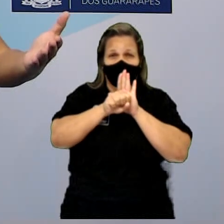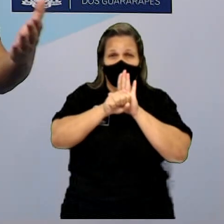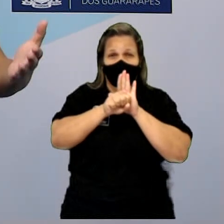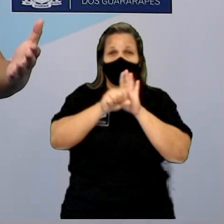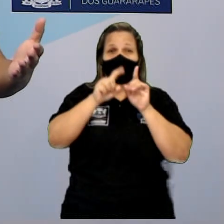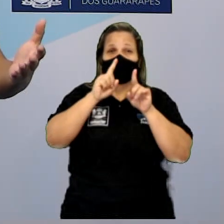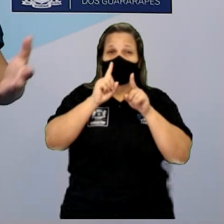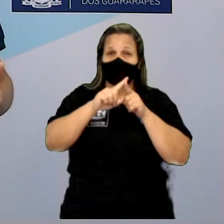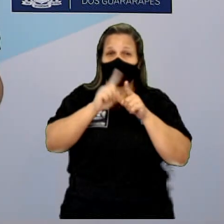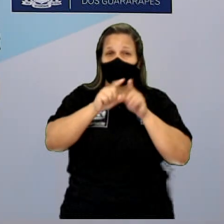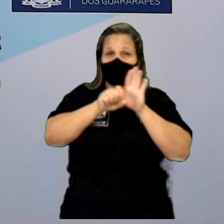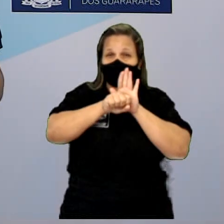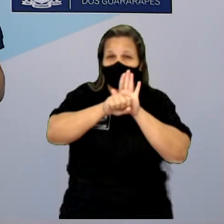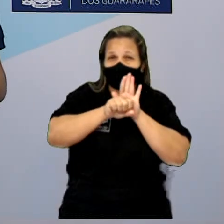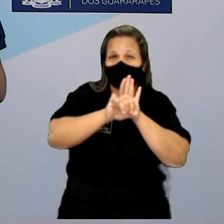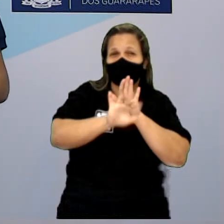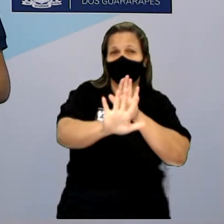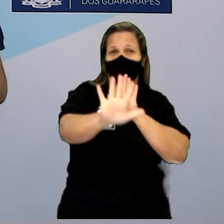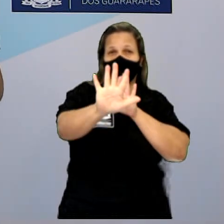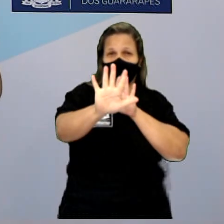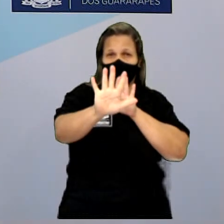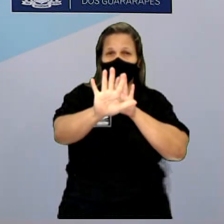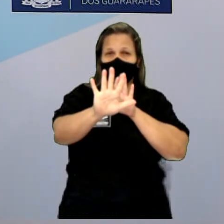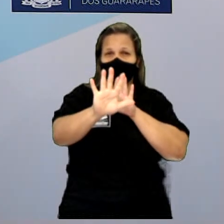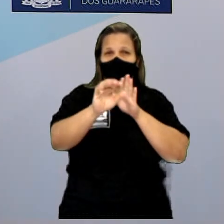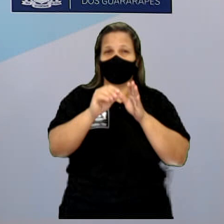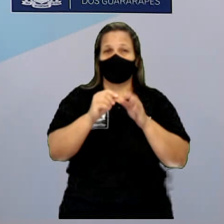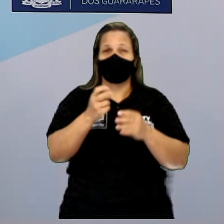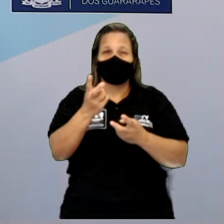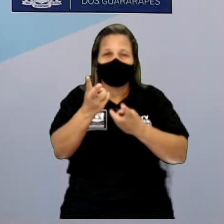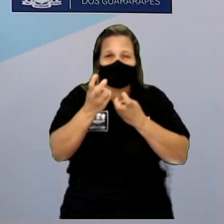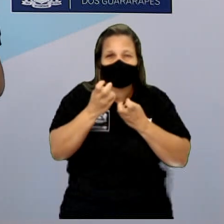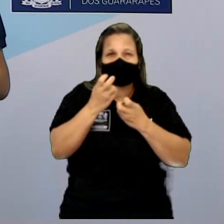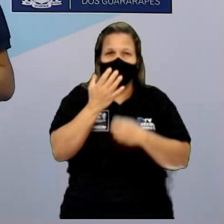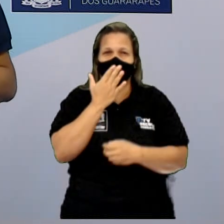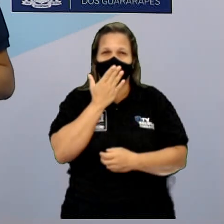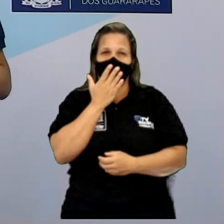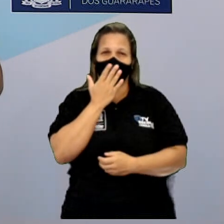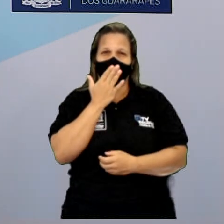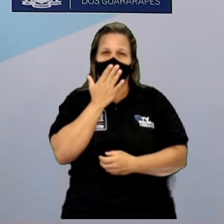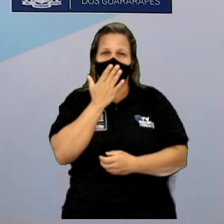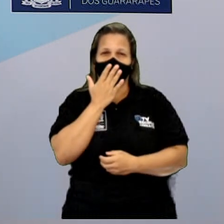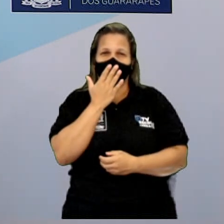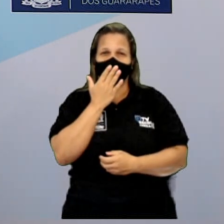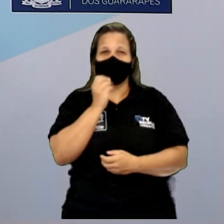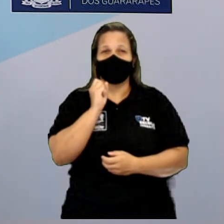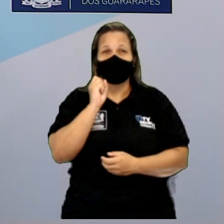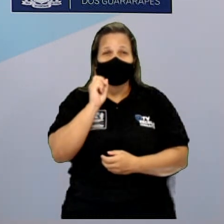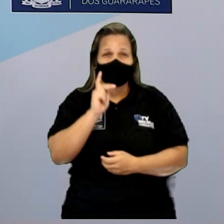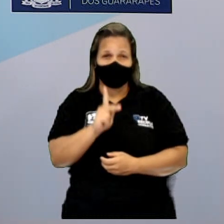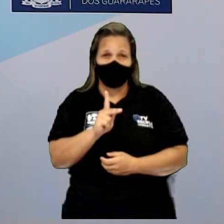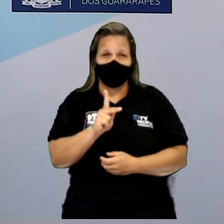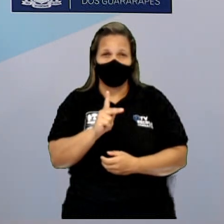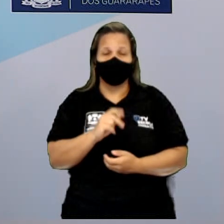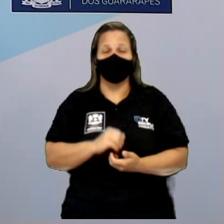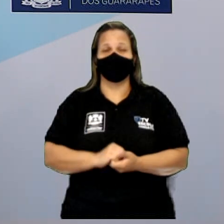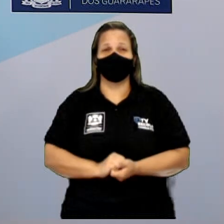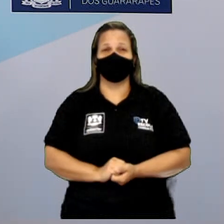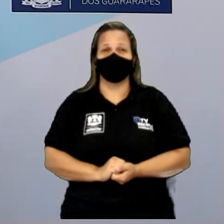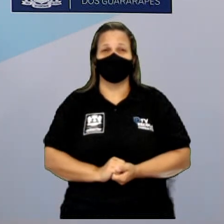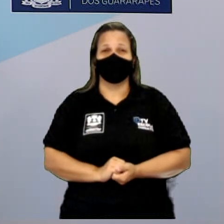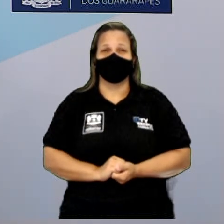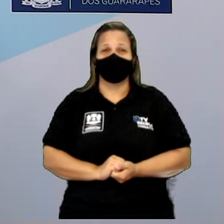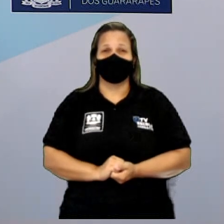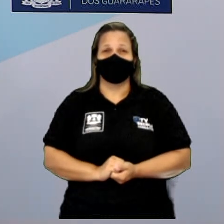objeto que vai receber, que é o corpo iluminado, né? Absorção e reflexão.